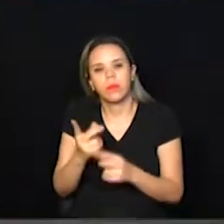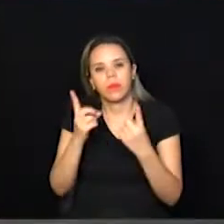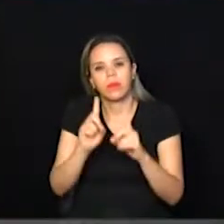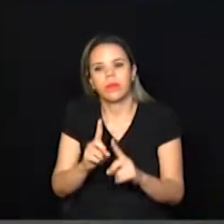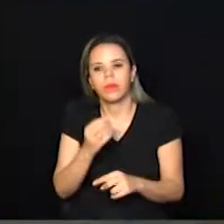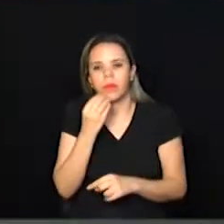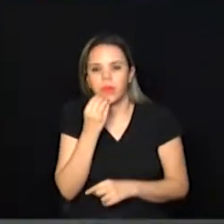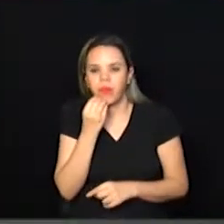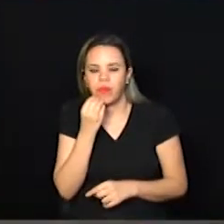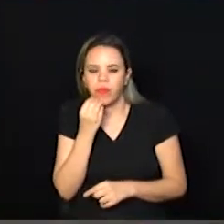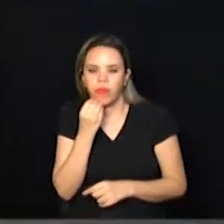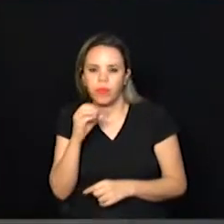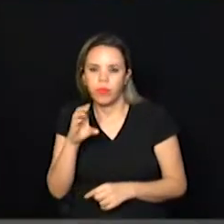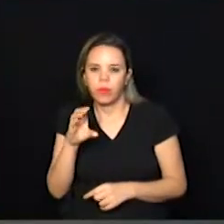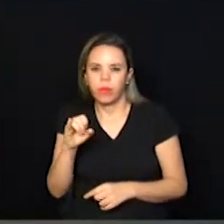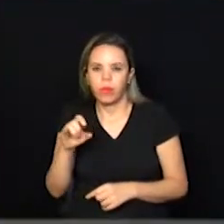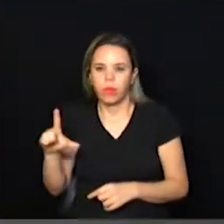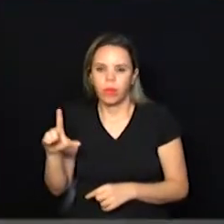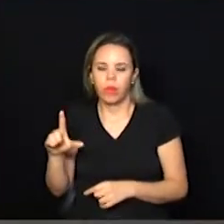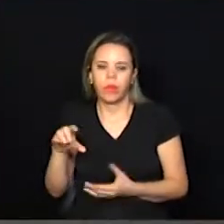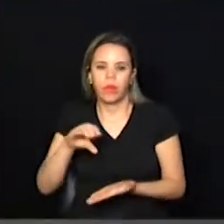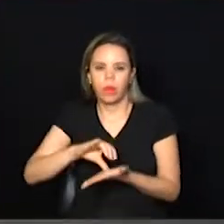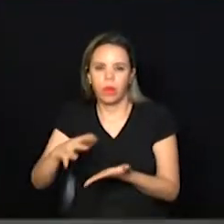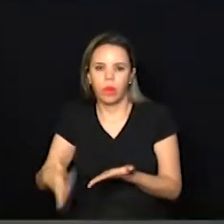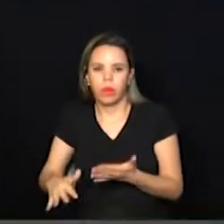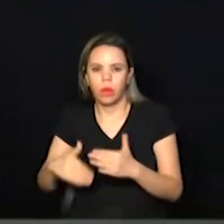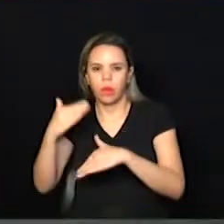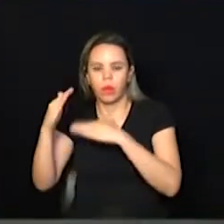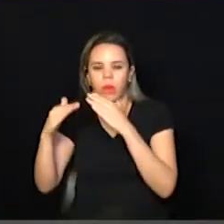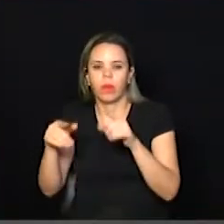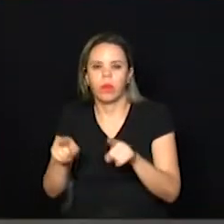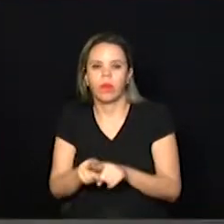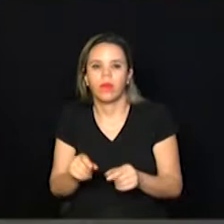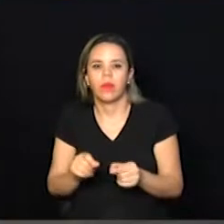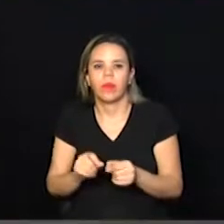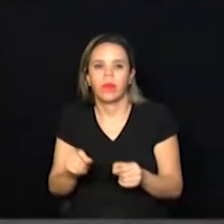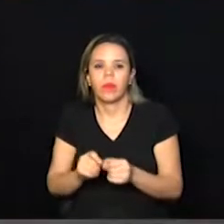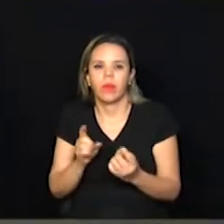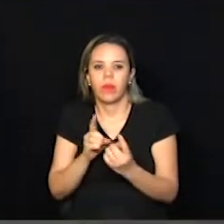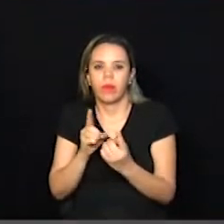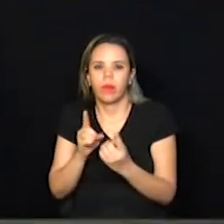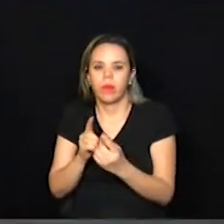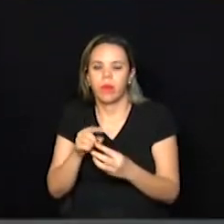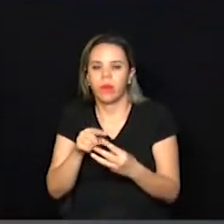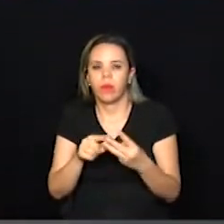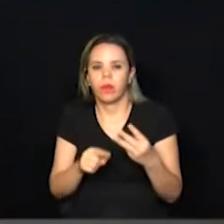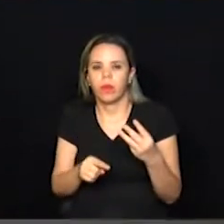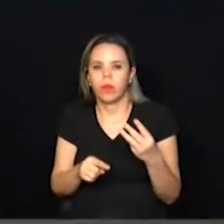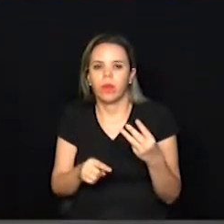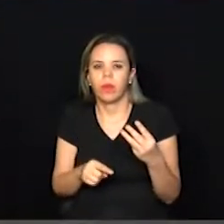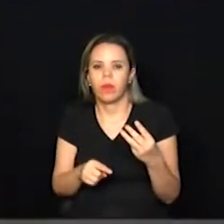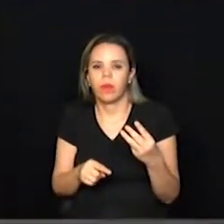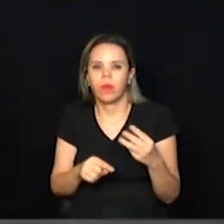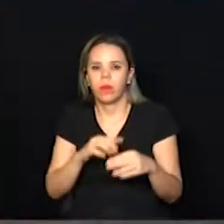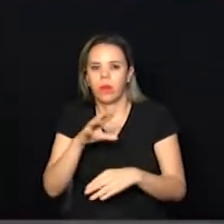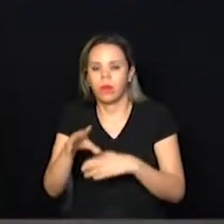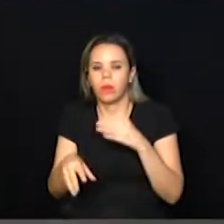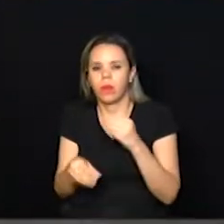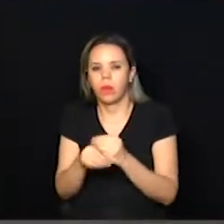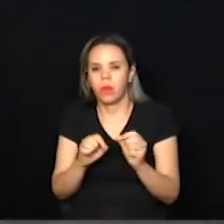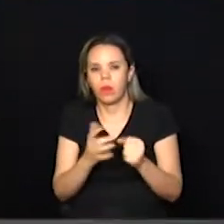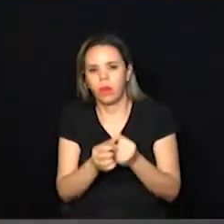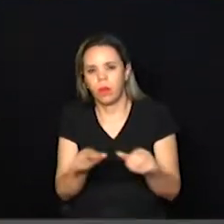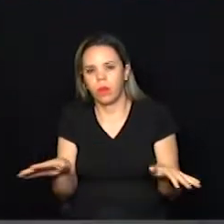Deficiência, pela CIL, e a CIL vai, além desse encaminhamento, ela faz um atendimento que são 3 pontas, e nós implementamos isso na